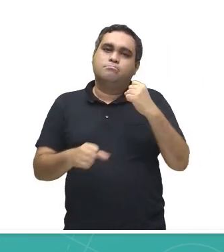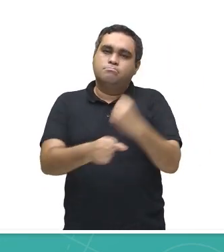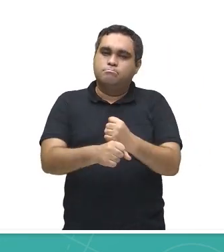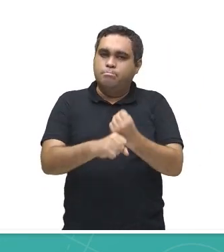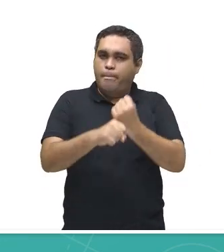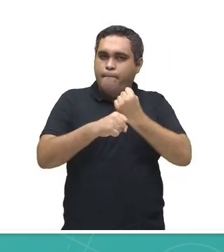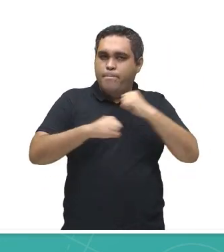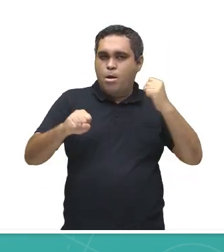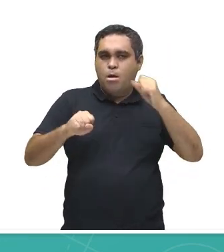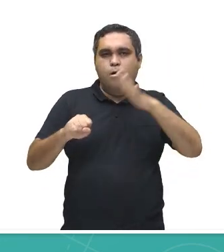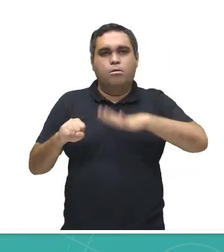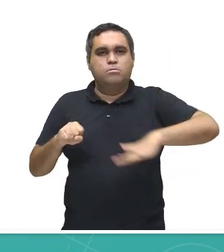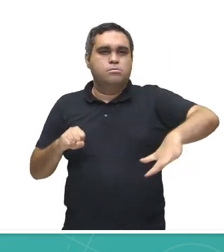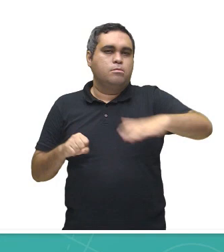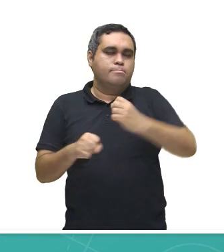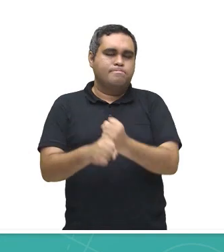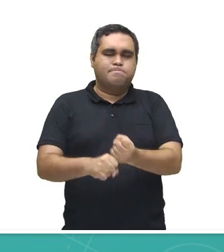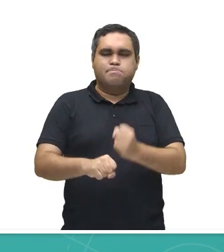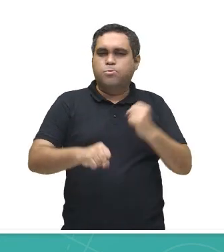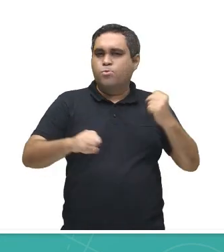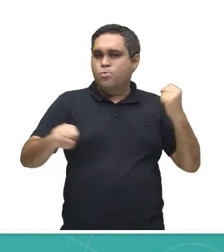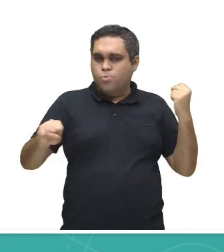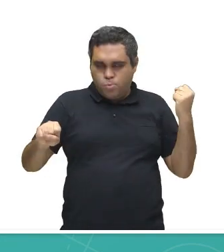maior extensão